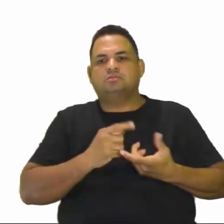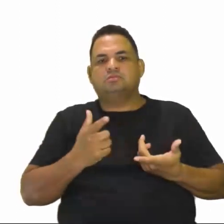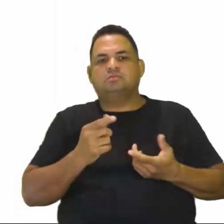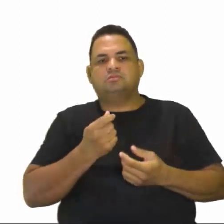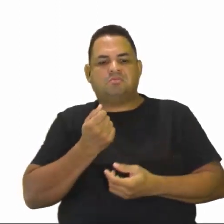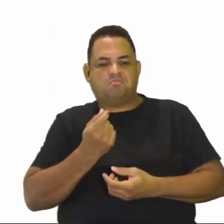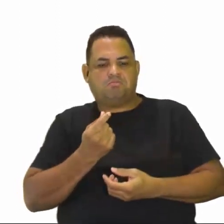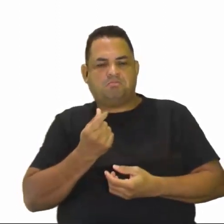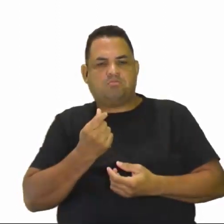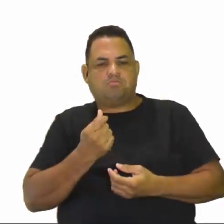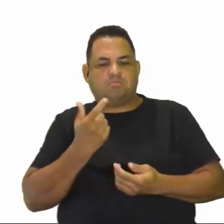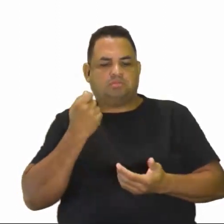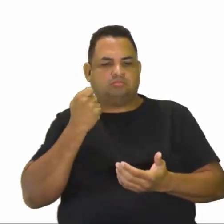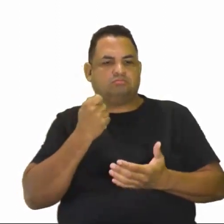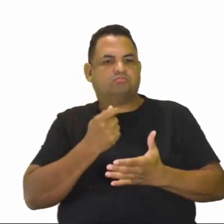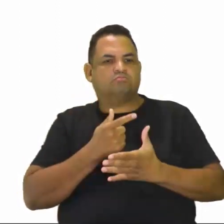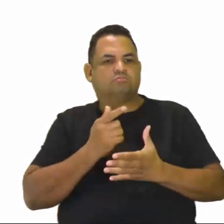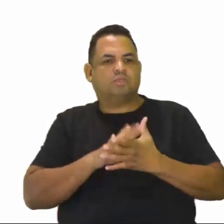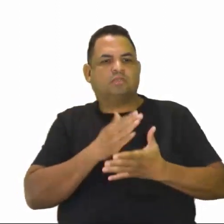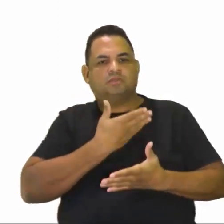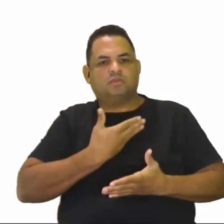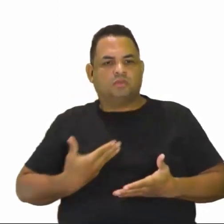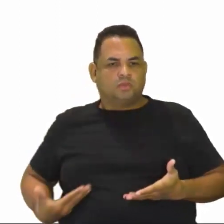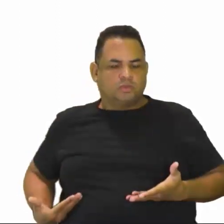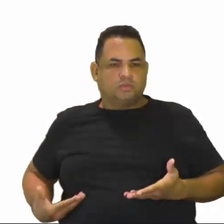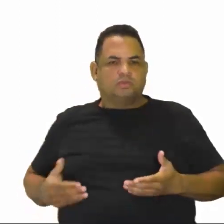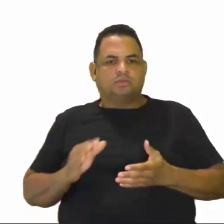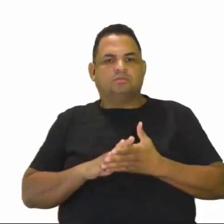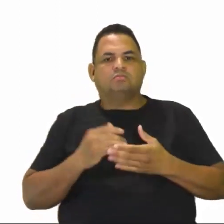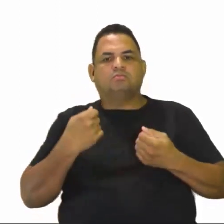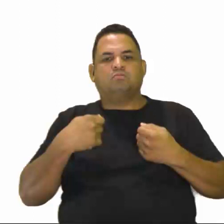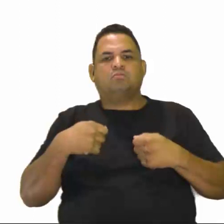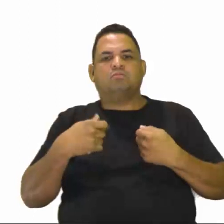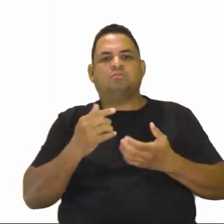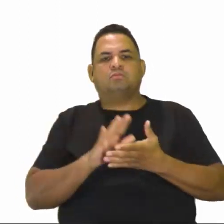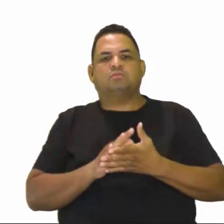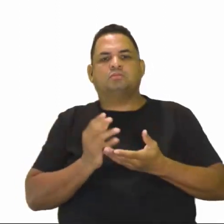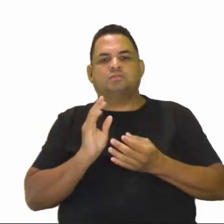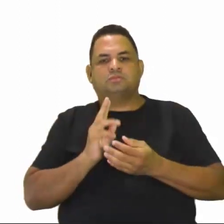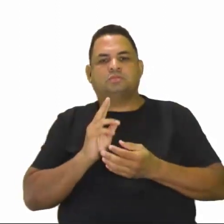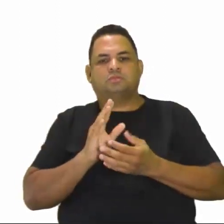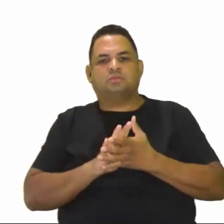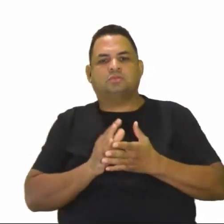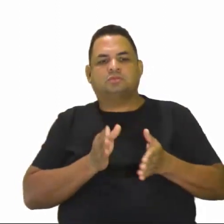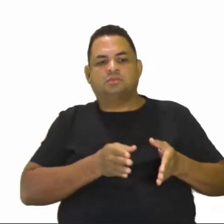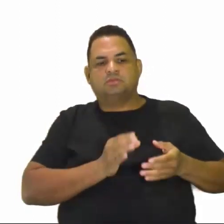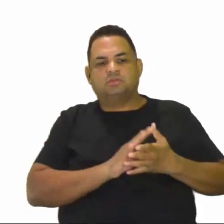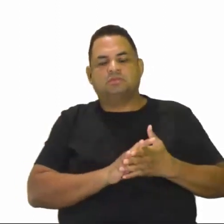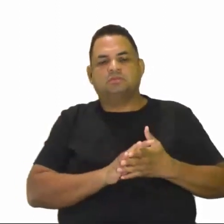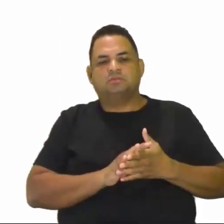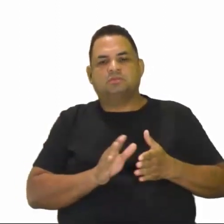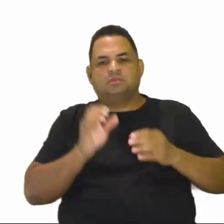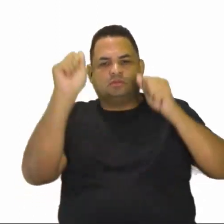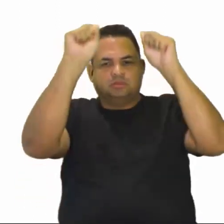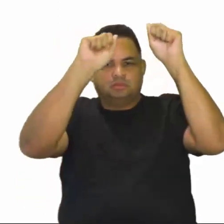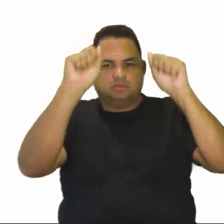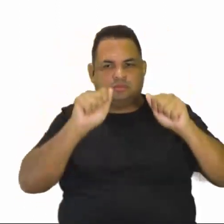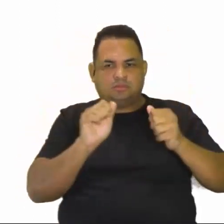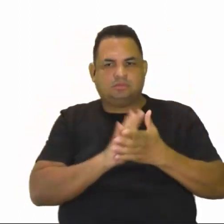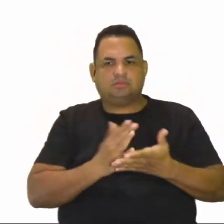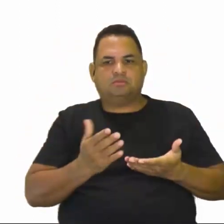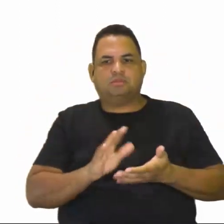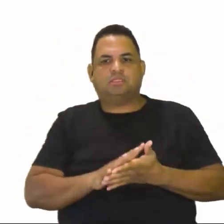gastos públicos, porque aí a gente vai requerir mais manutenção de estátuas e despoluição dos